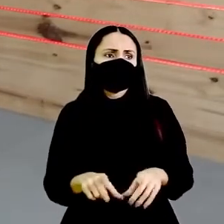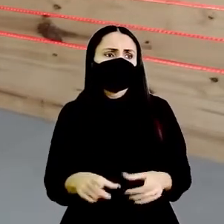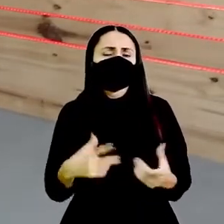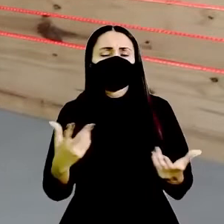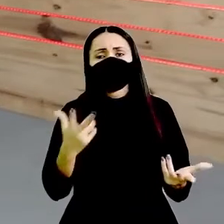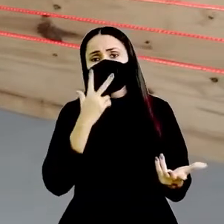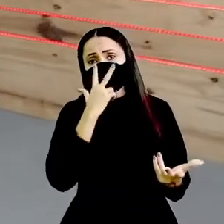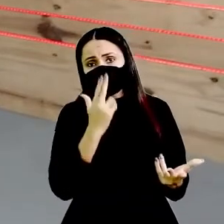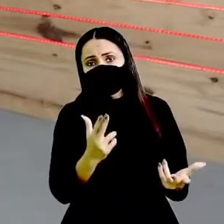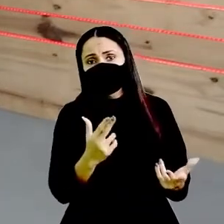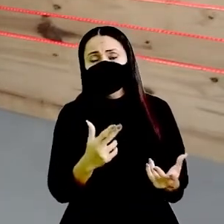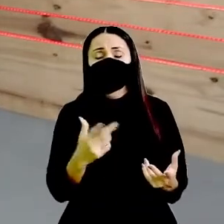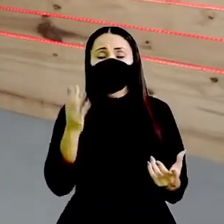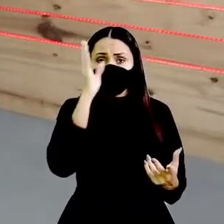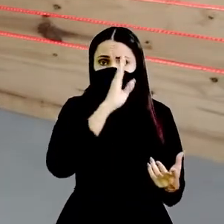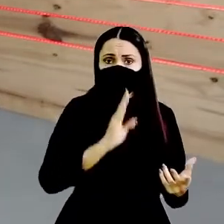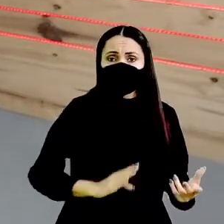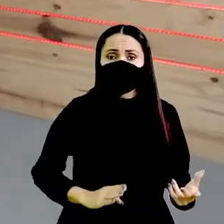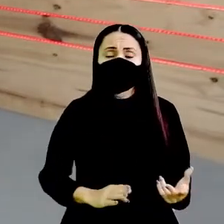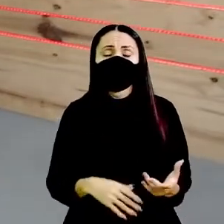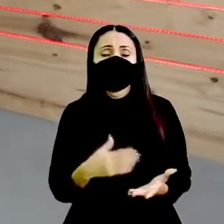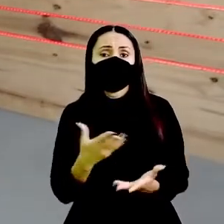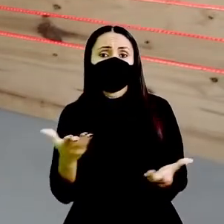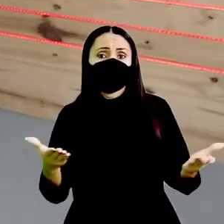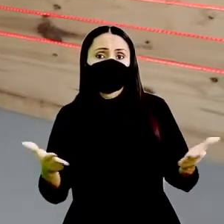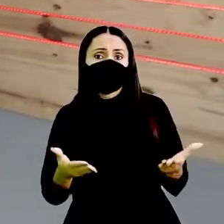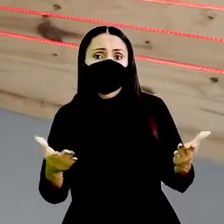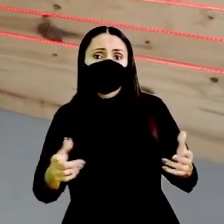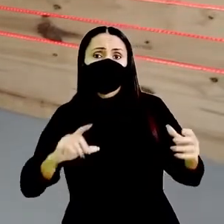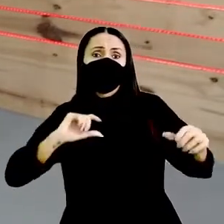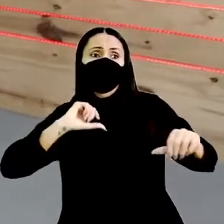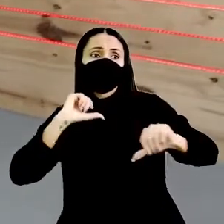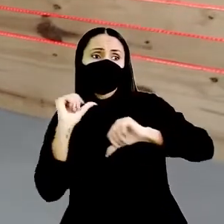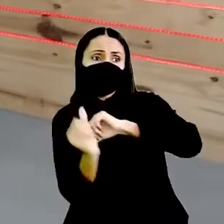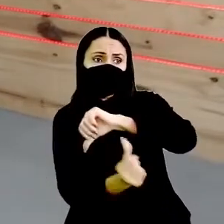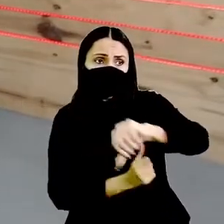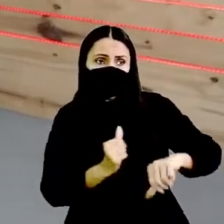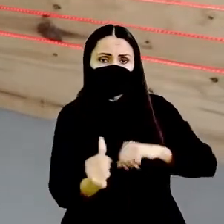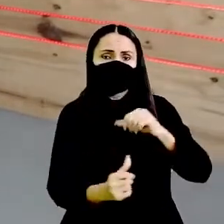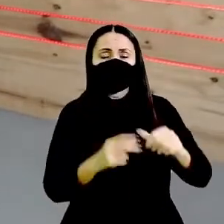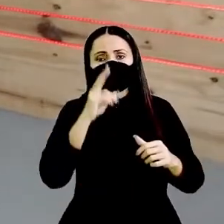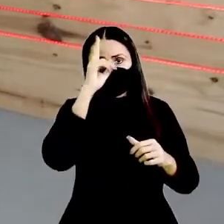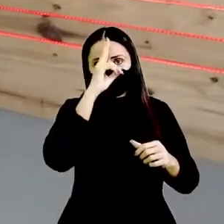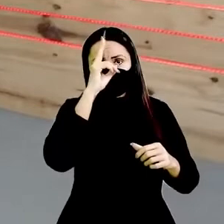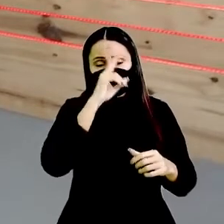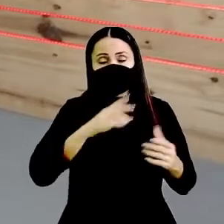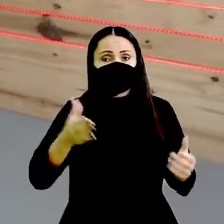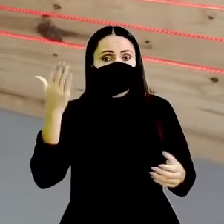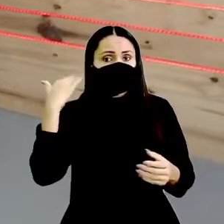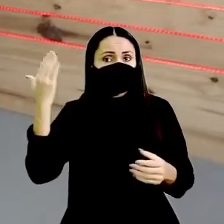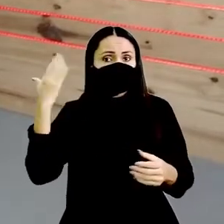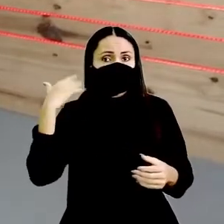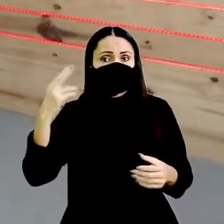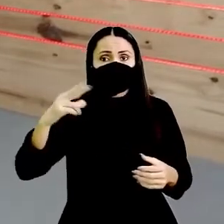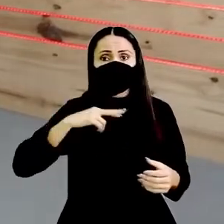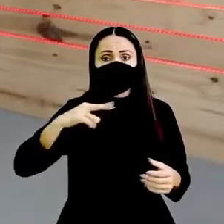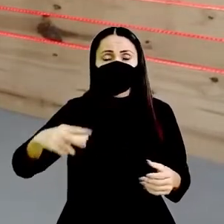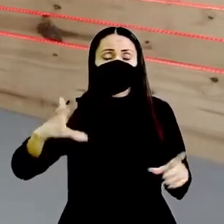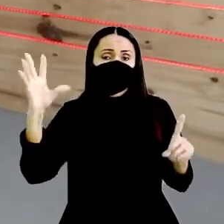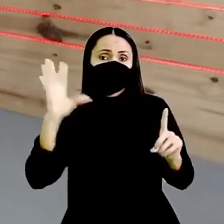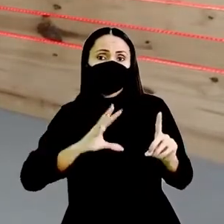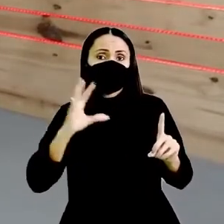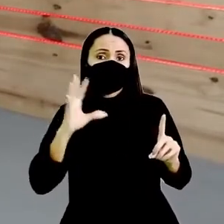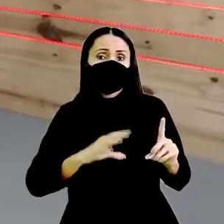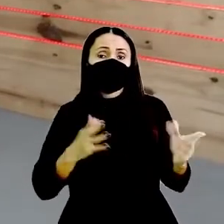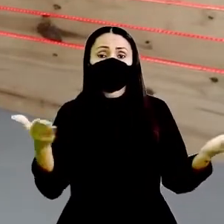Brasil. O Brasil agora está invertendo a história. hein? Tá sim. Antigamente era Portugal que influenciava Que era a gente. cabeça de tudo. Agora né? é o Brasil que está